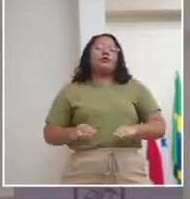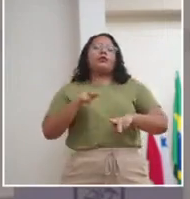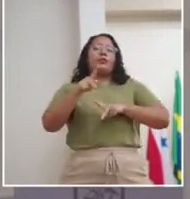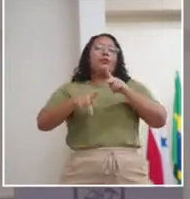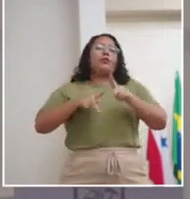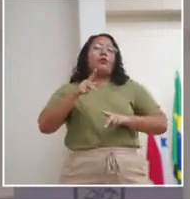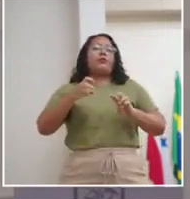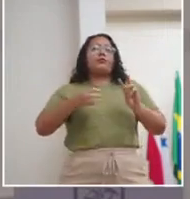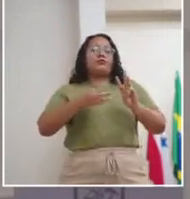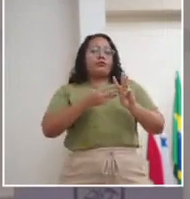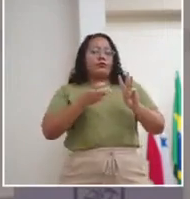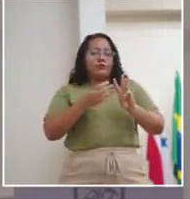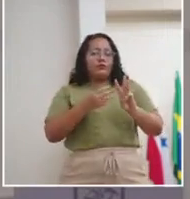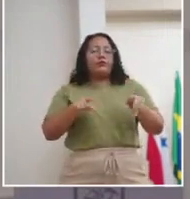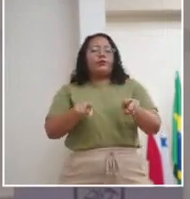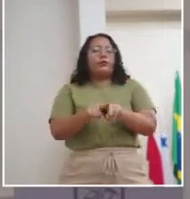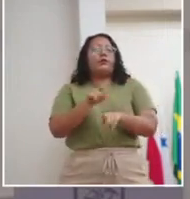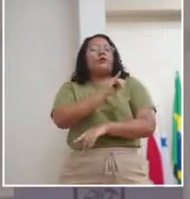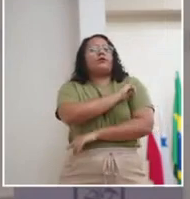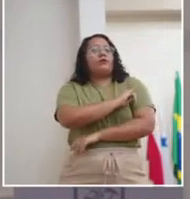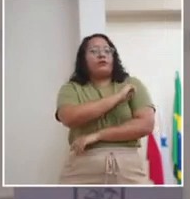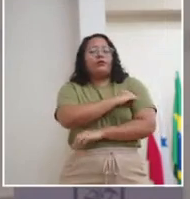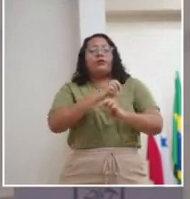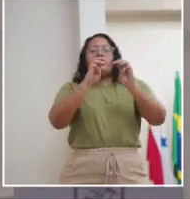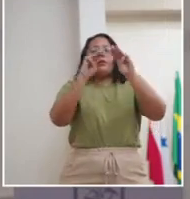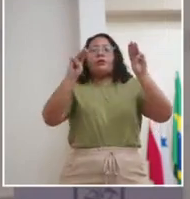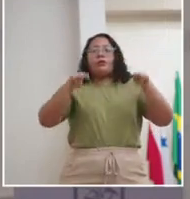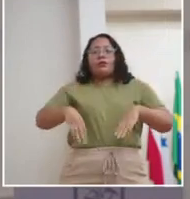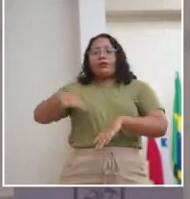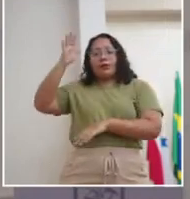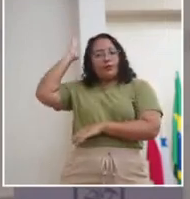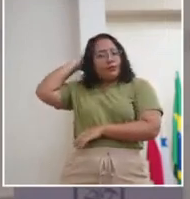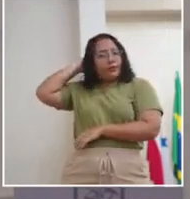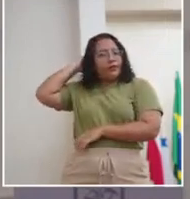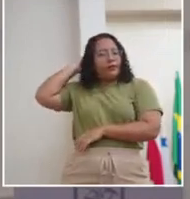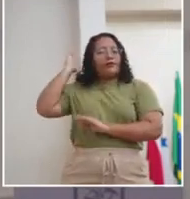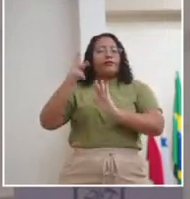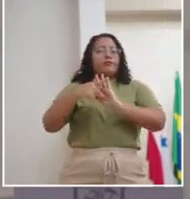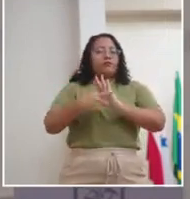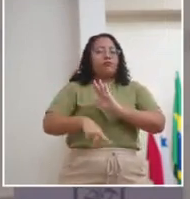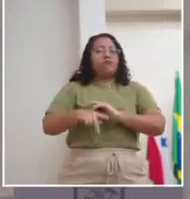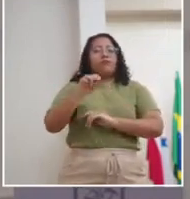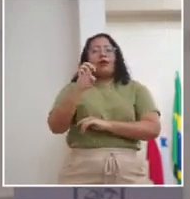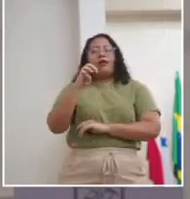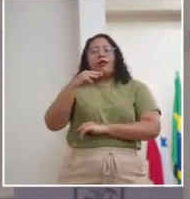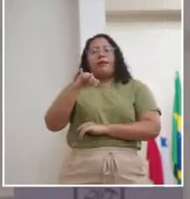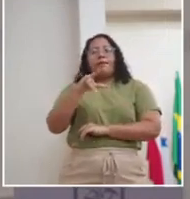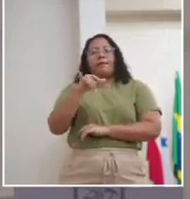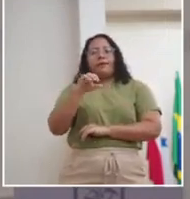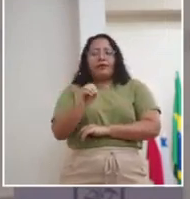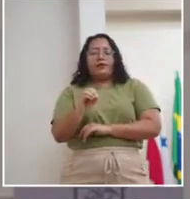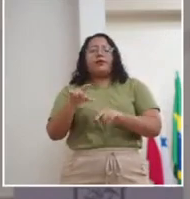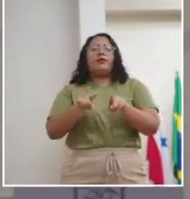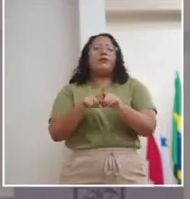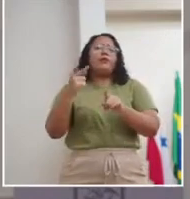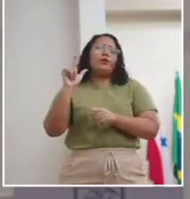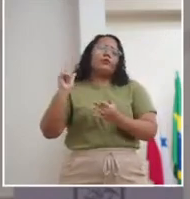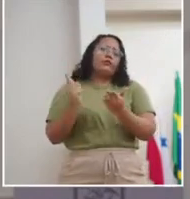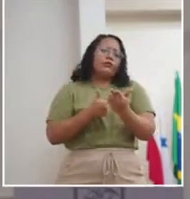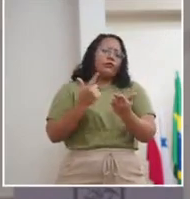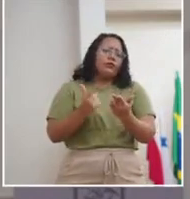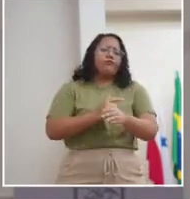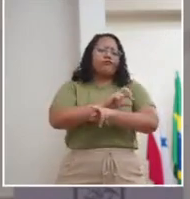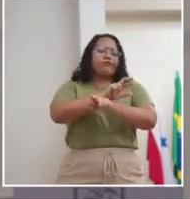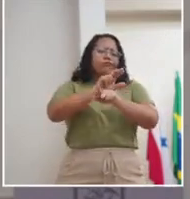Índio, também no Rio de Janeiro, para o Museu Paraense Emílio Guilde, aqui no Pará. Além dos livros e artigos de autoria,